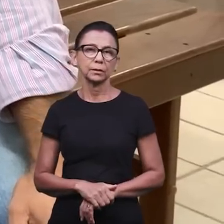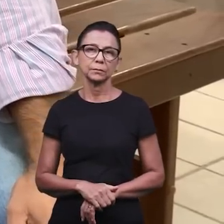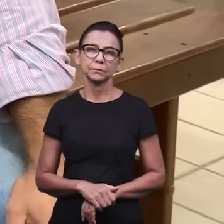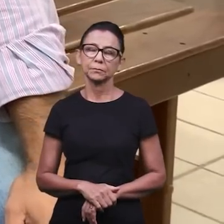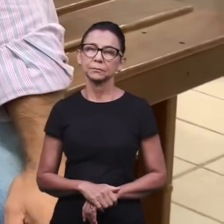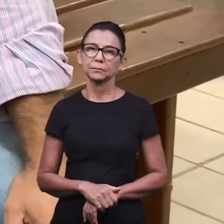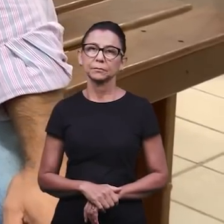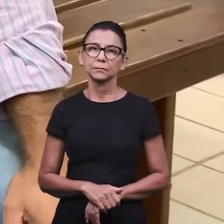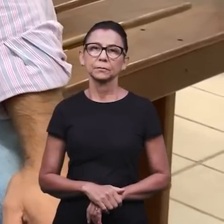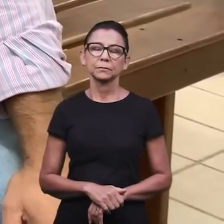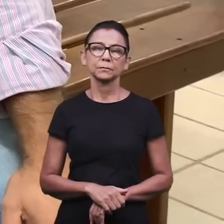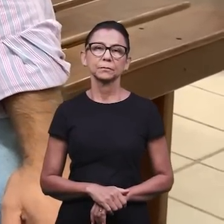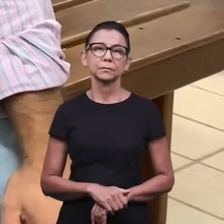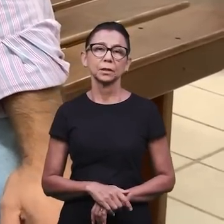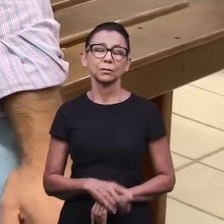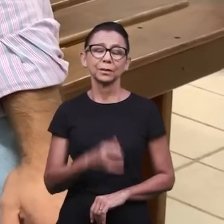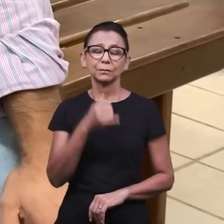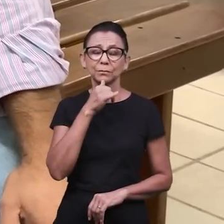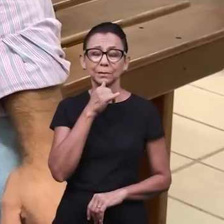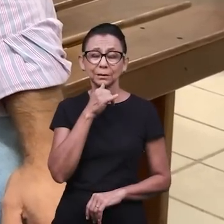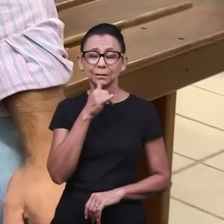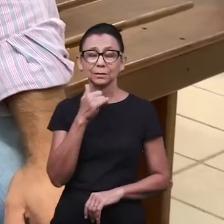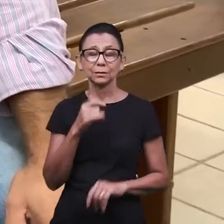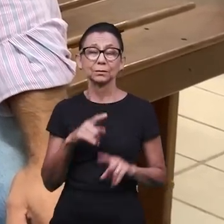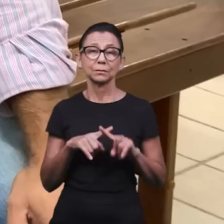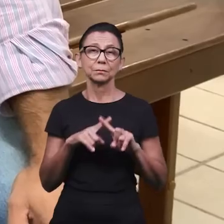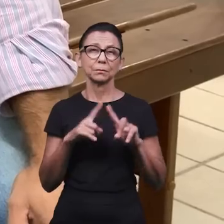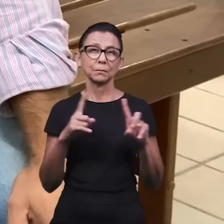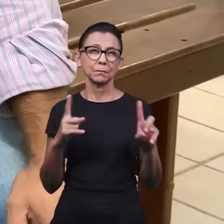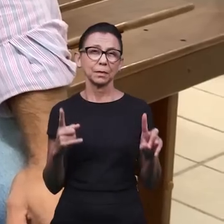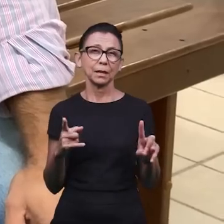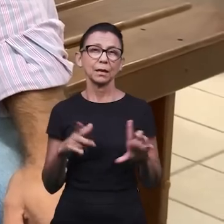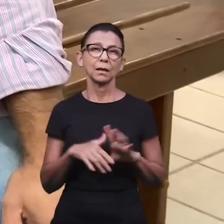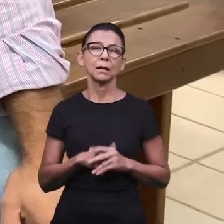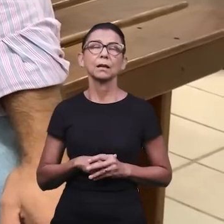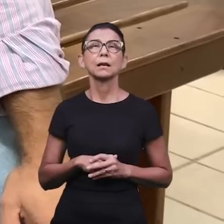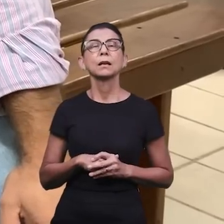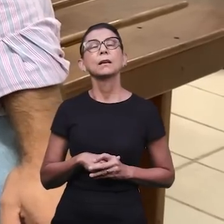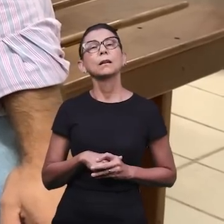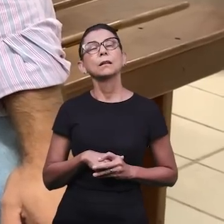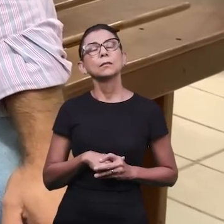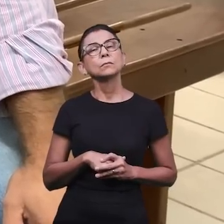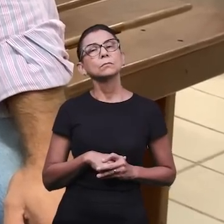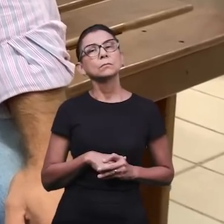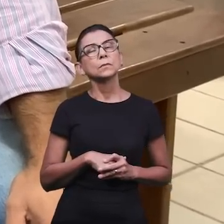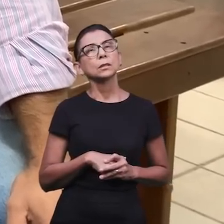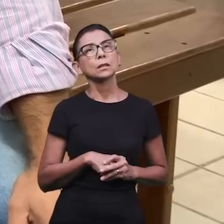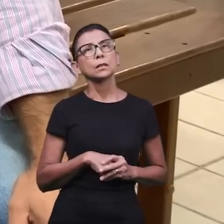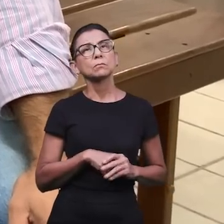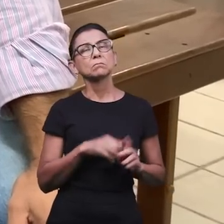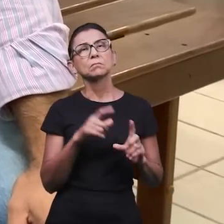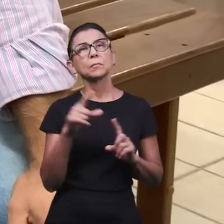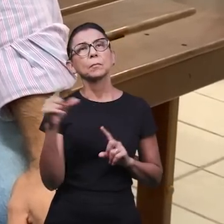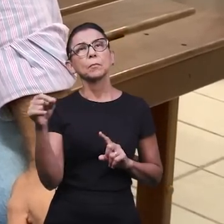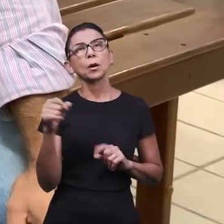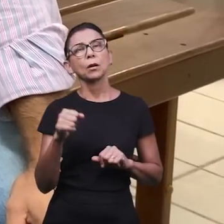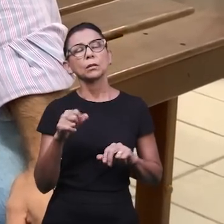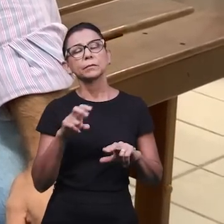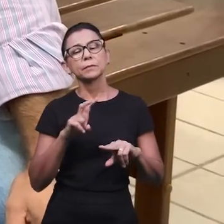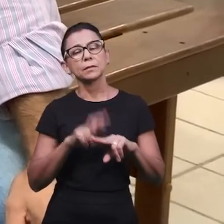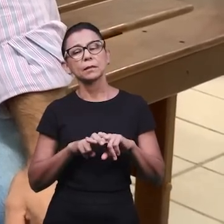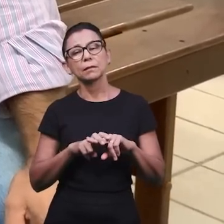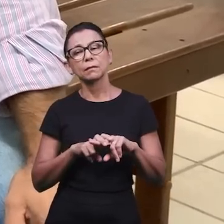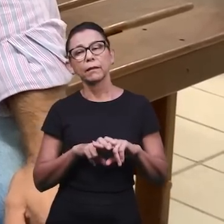triste, muito abalada, mas quando eu estava descendo para a ecografia, que eu sentei no banco, que meu esposo não tinha chegado